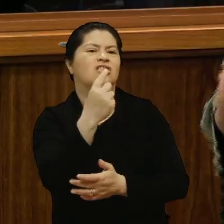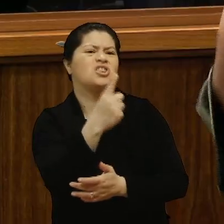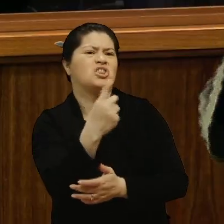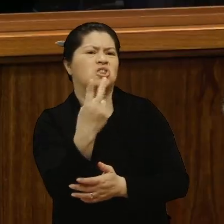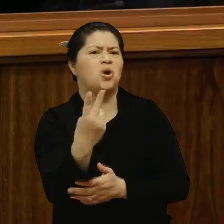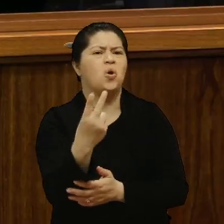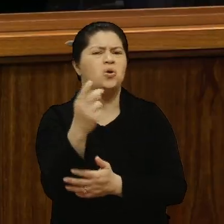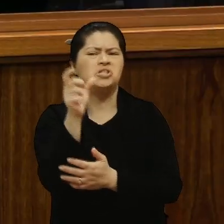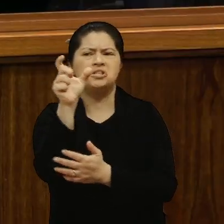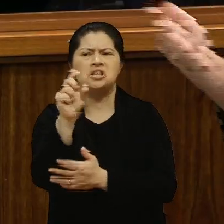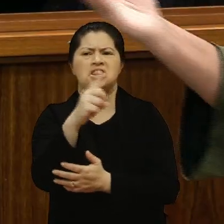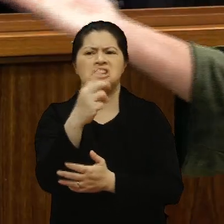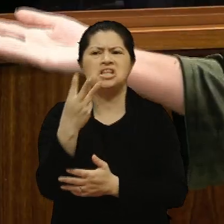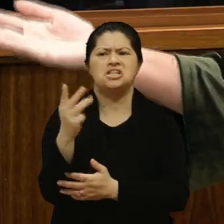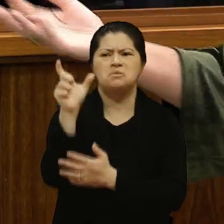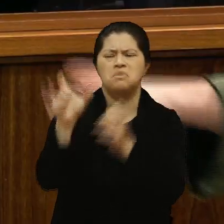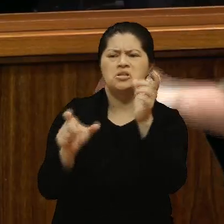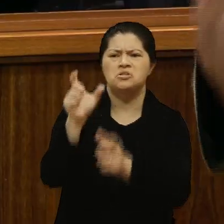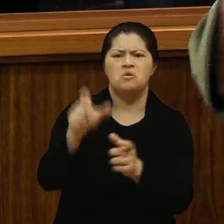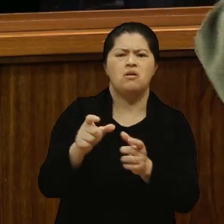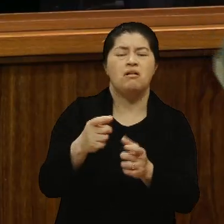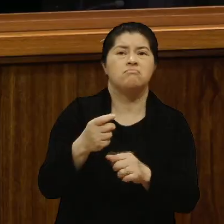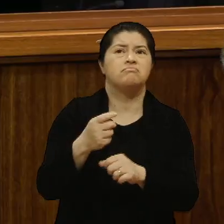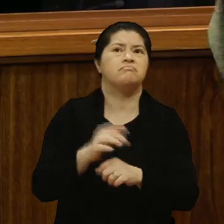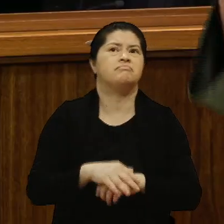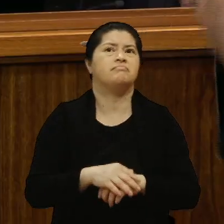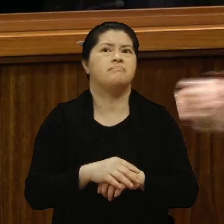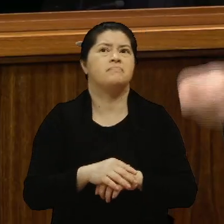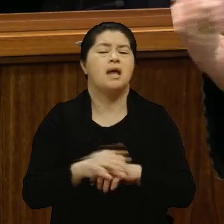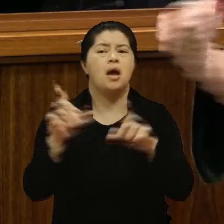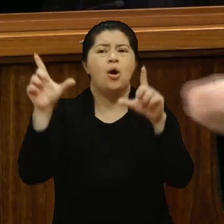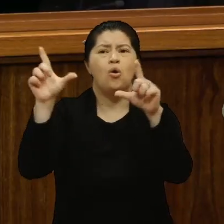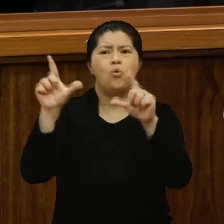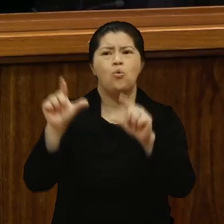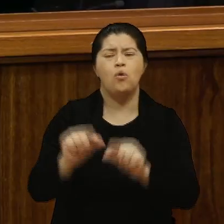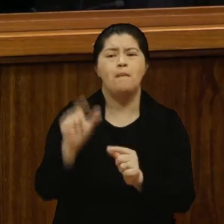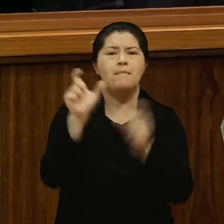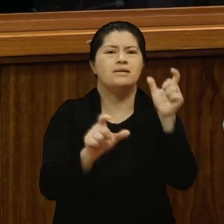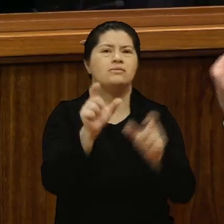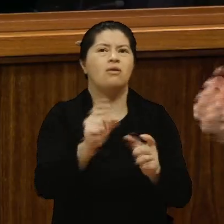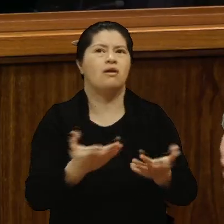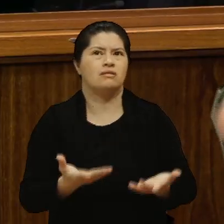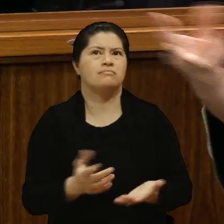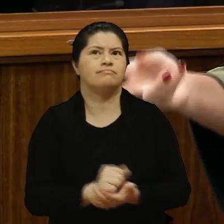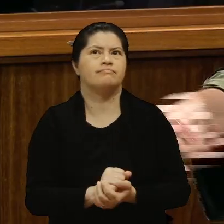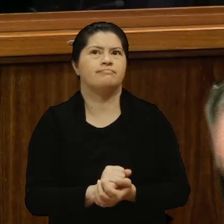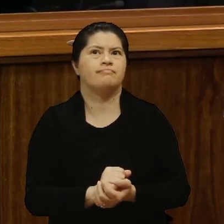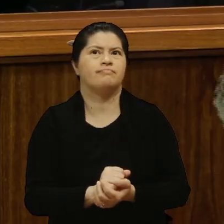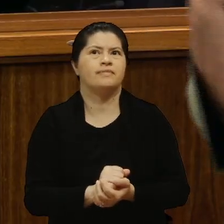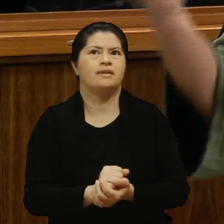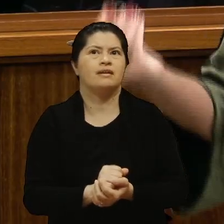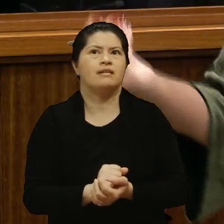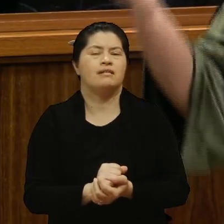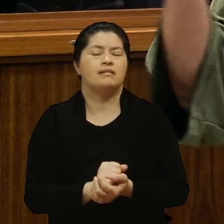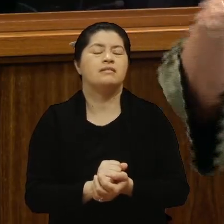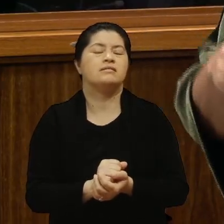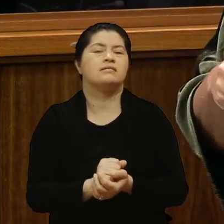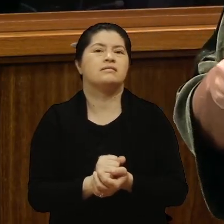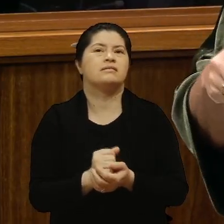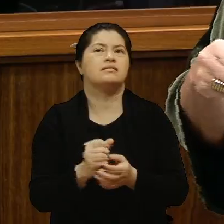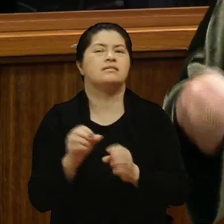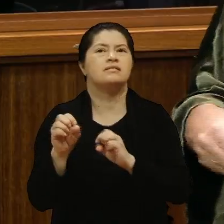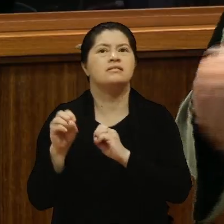demanda. Mas não existia uma busca ativa. Cada vez menos pessoas com ensino fundamental